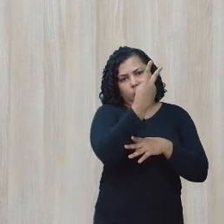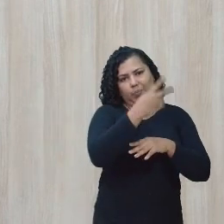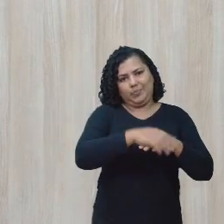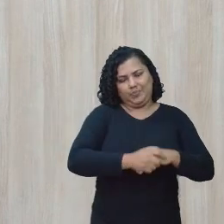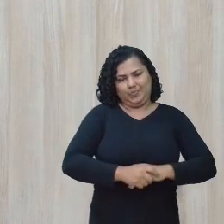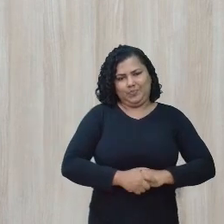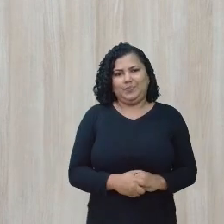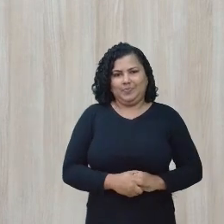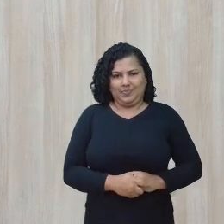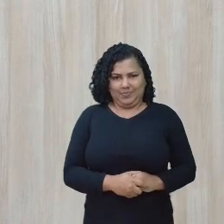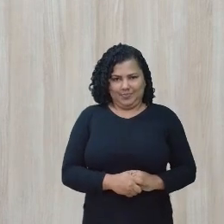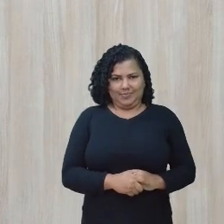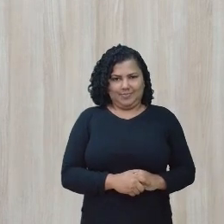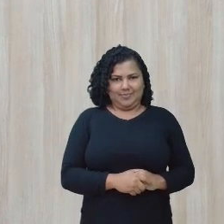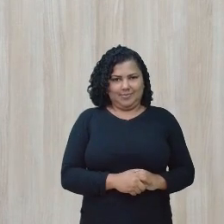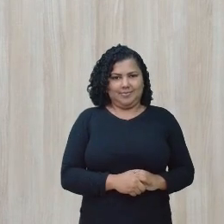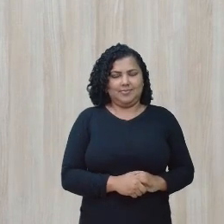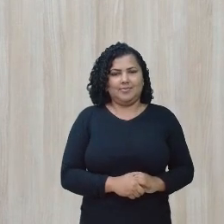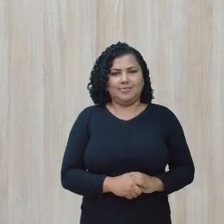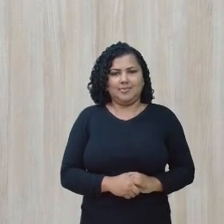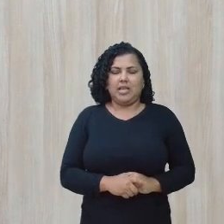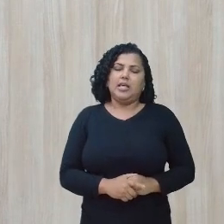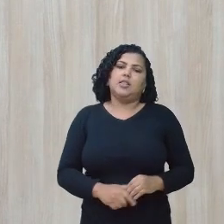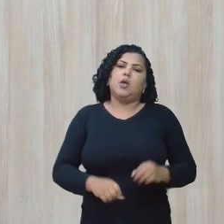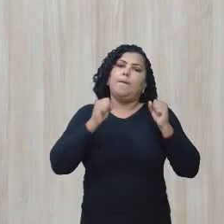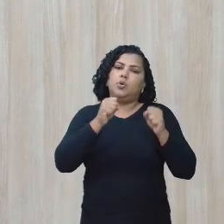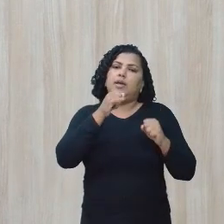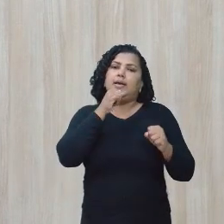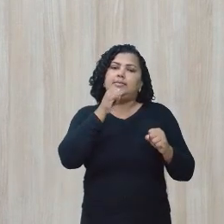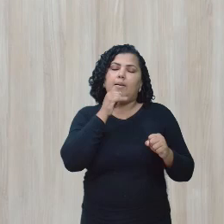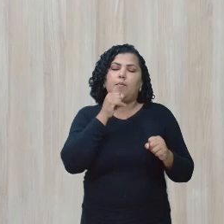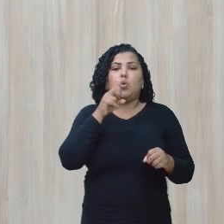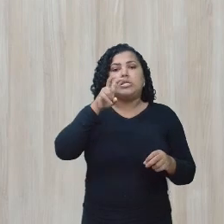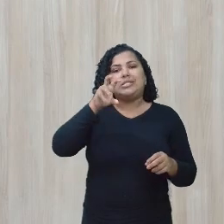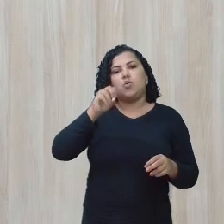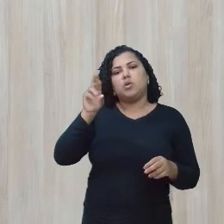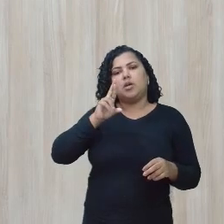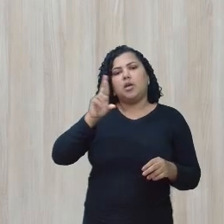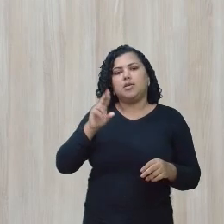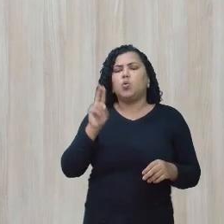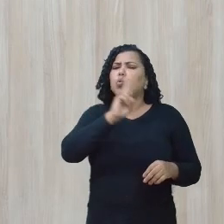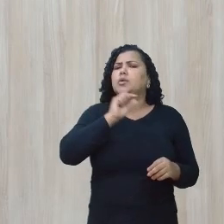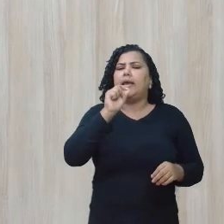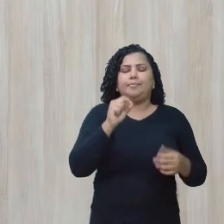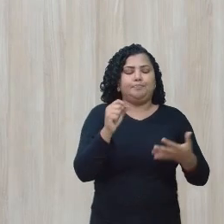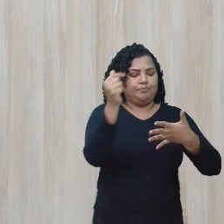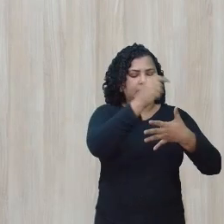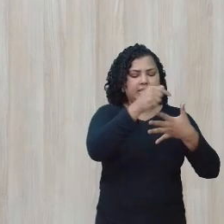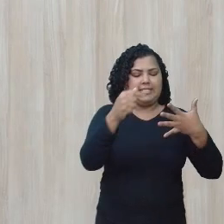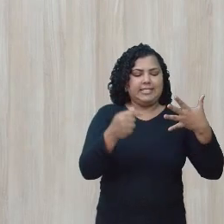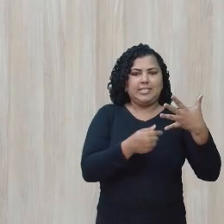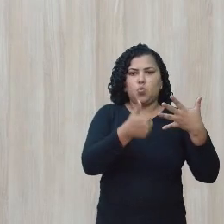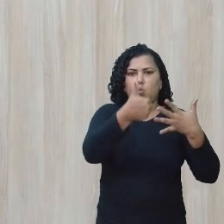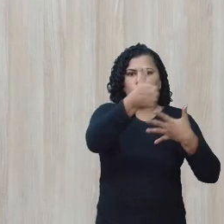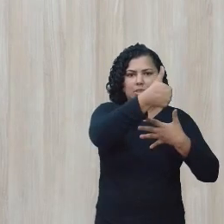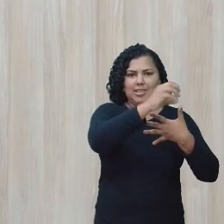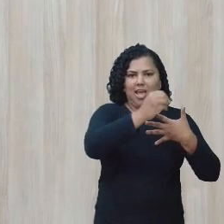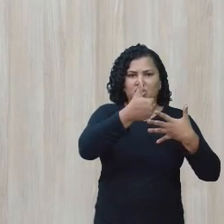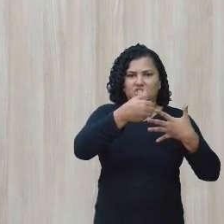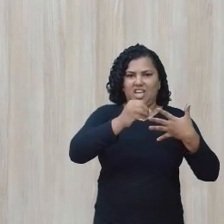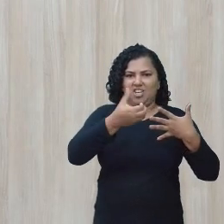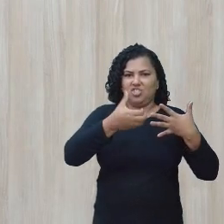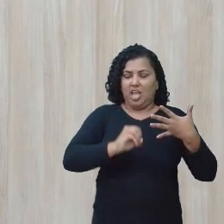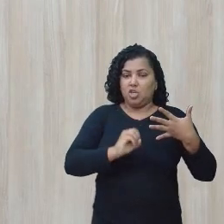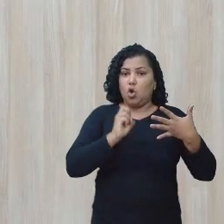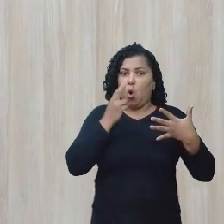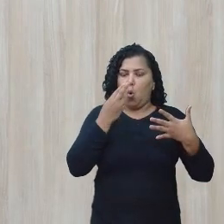não contamos as cédulas, certo? Eu podia estar com 50 reais aqui, 5 notas de 10, 2 notas de 20 e uma de 10,